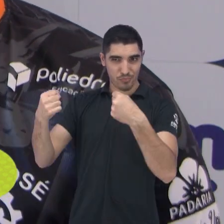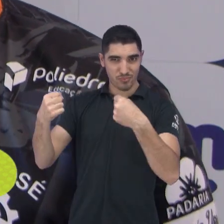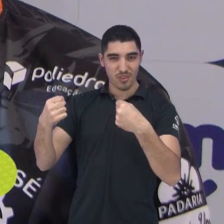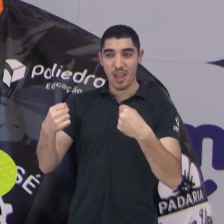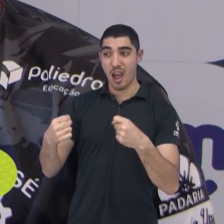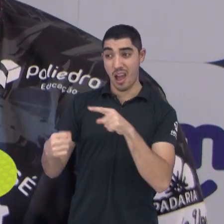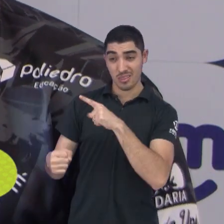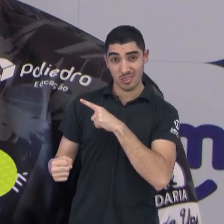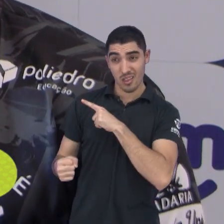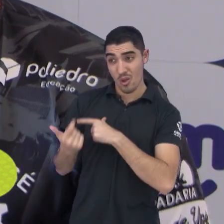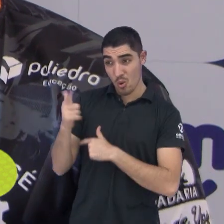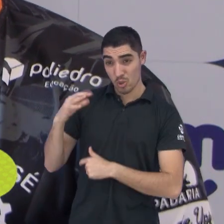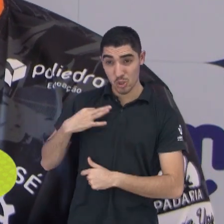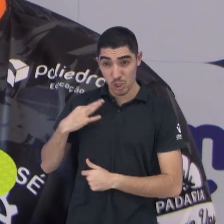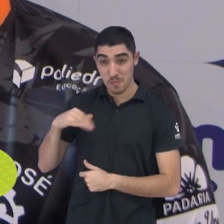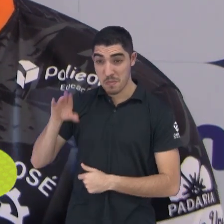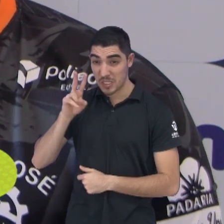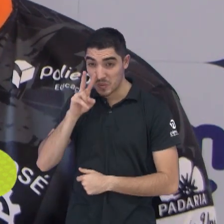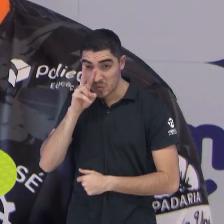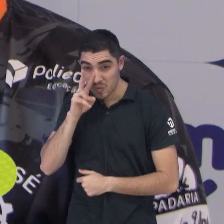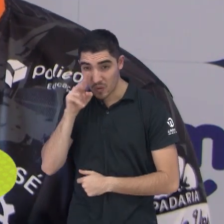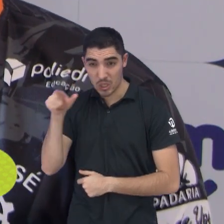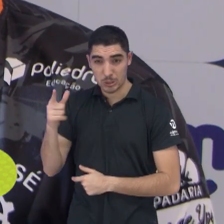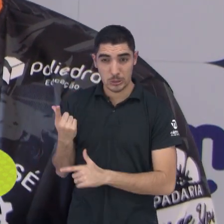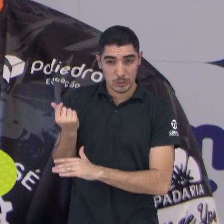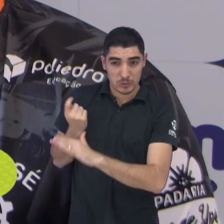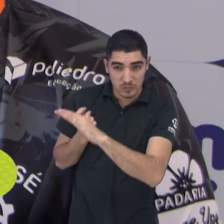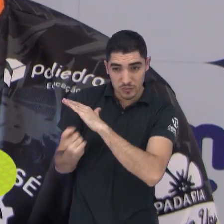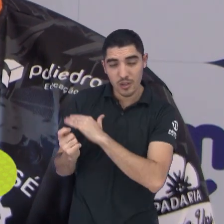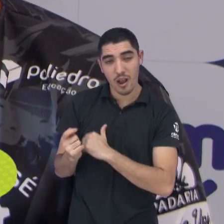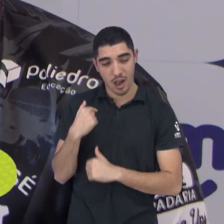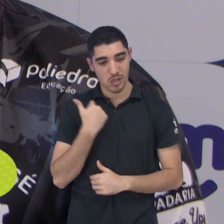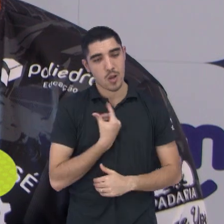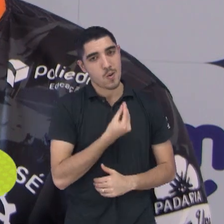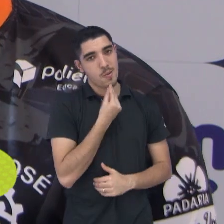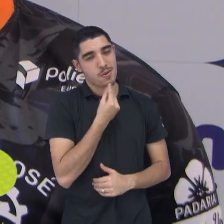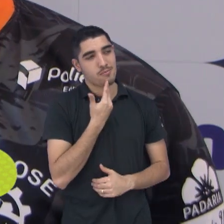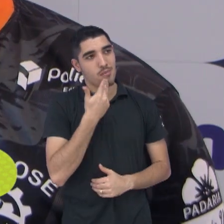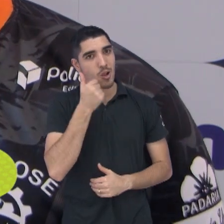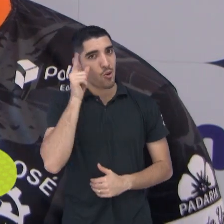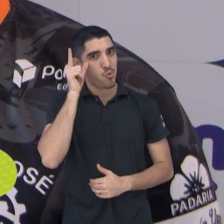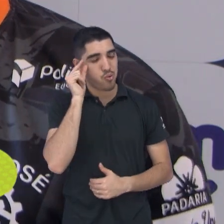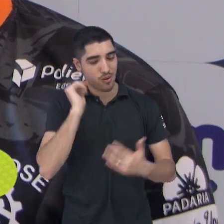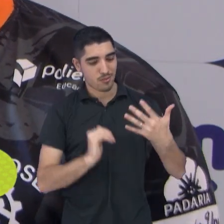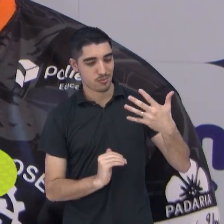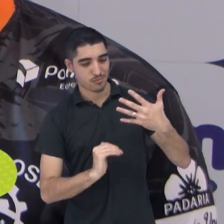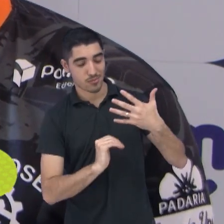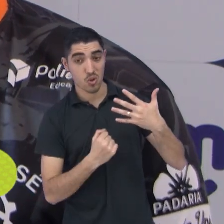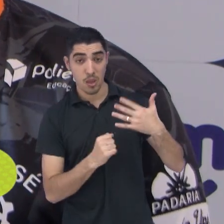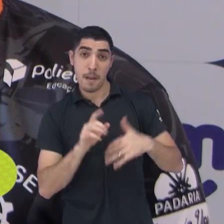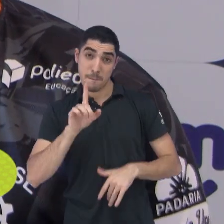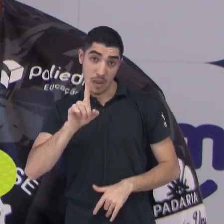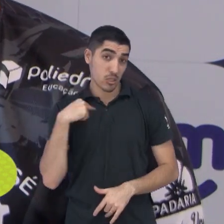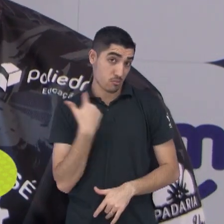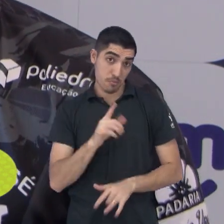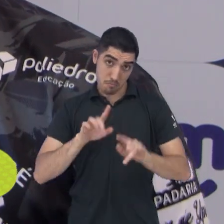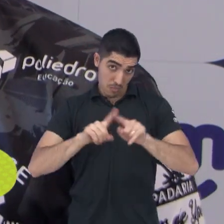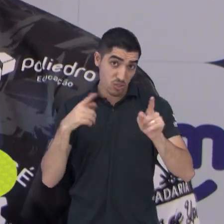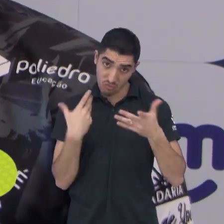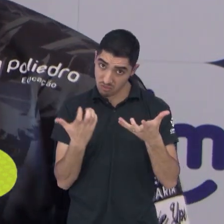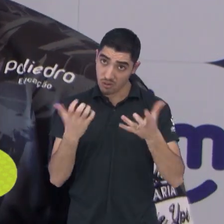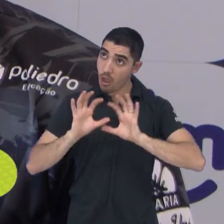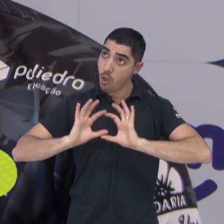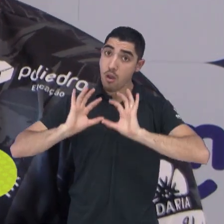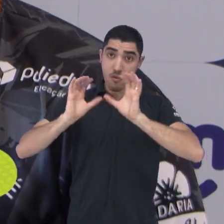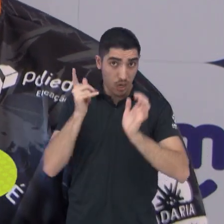questão de investimento, elenco, seria mais favorável para nós. A gente sabe que para quem quer ser campeão não dá para fugir desses confrontos, mas se puder